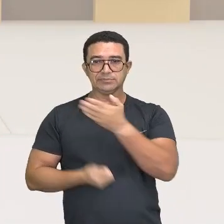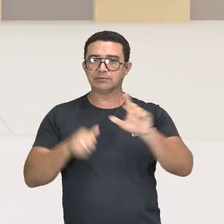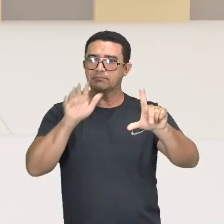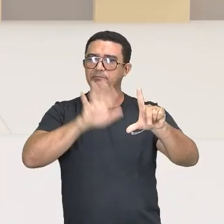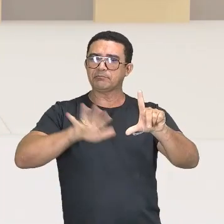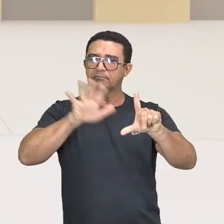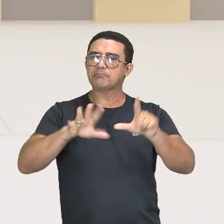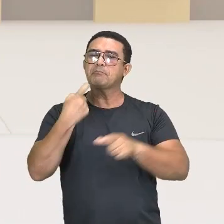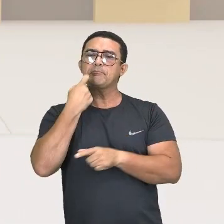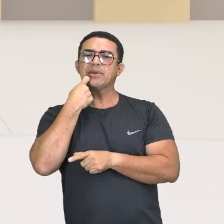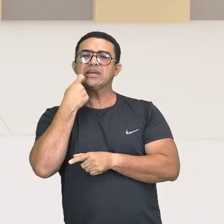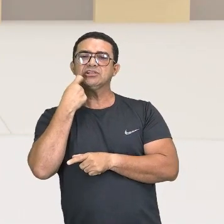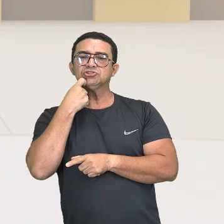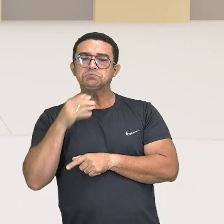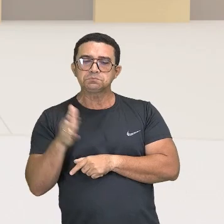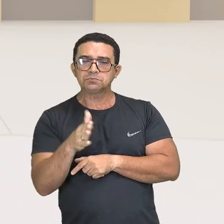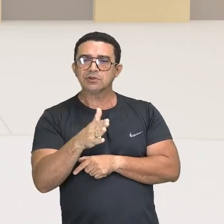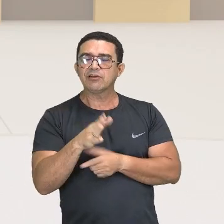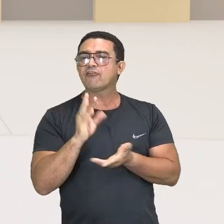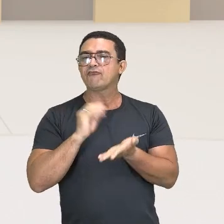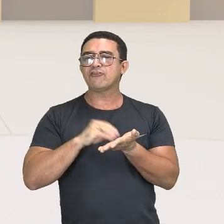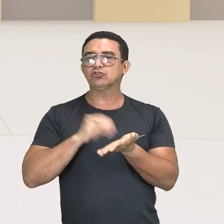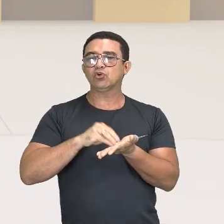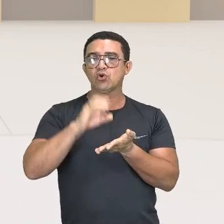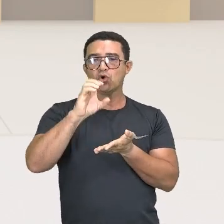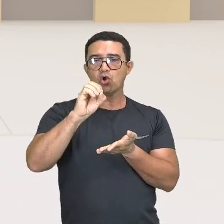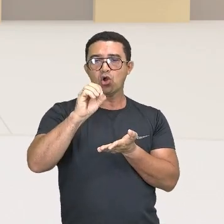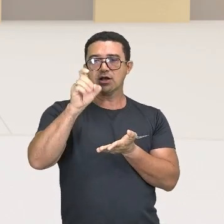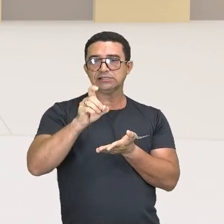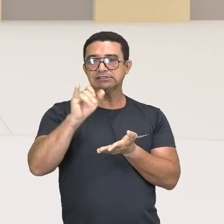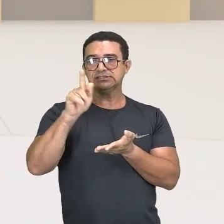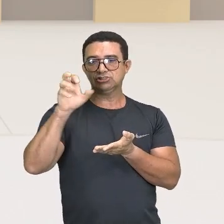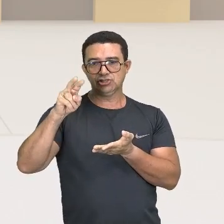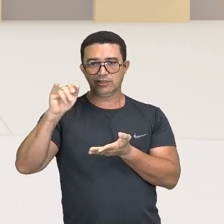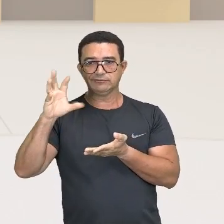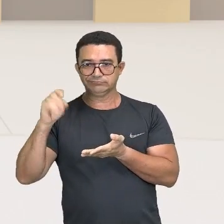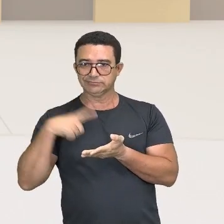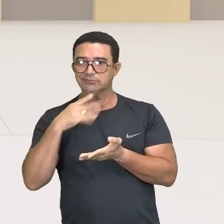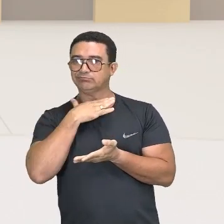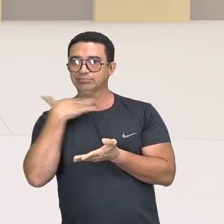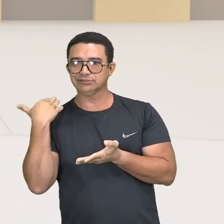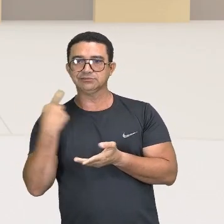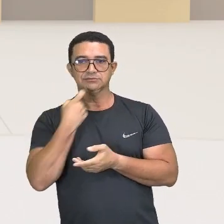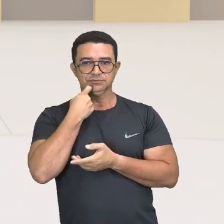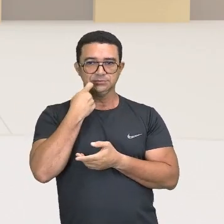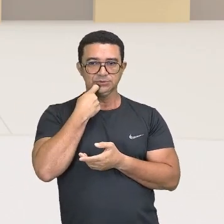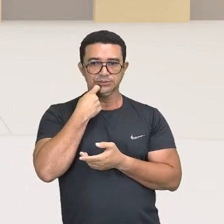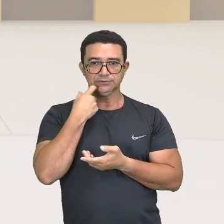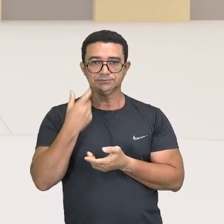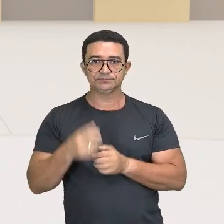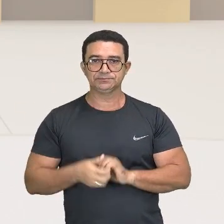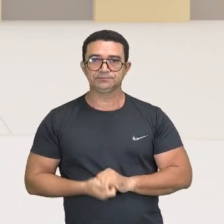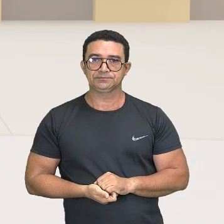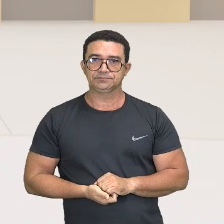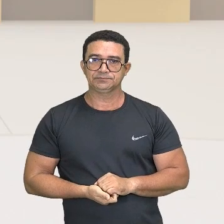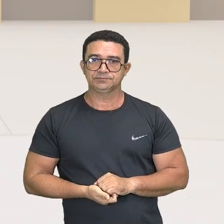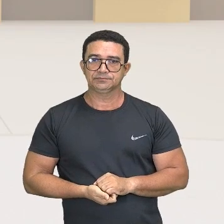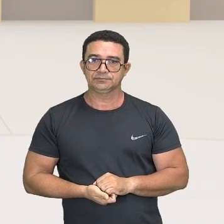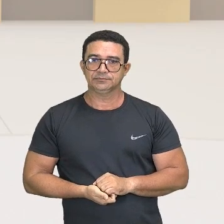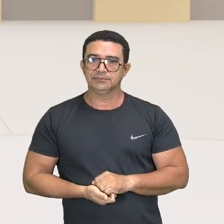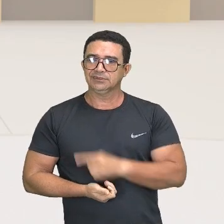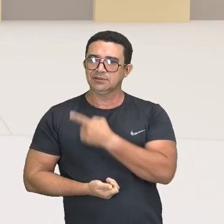né, porque faltou oxigênio ali na água para que esses peixes pudessem respirar, por exemplo. Além disso, a gente vai observar também